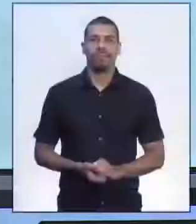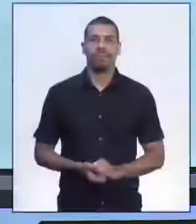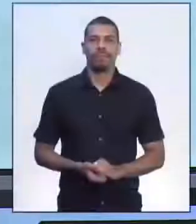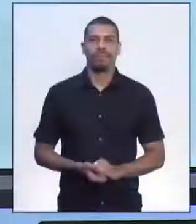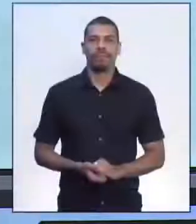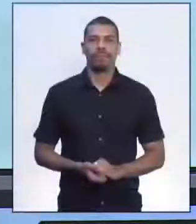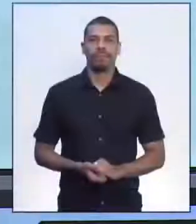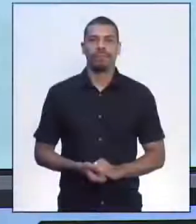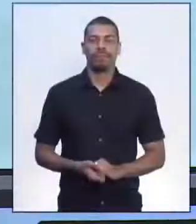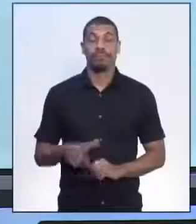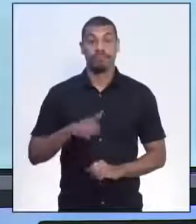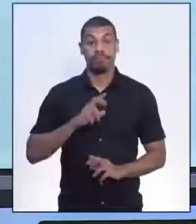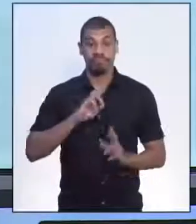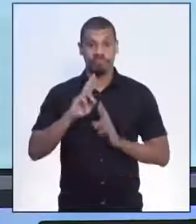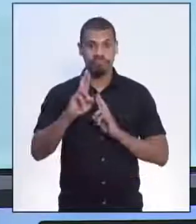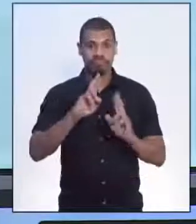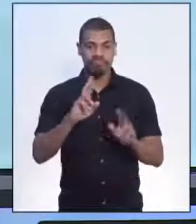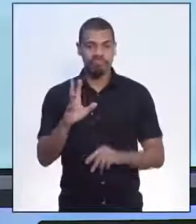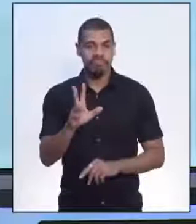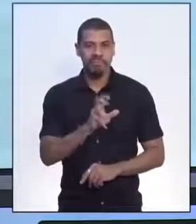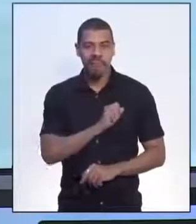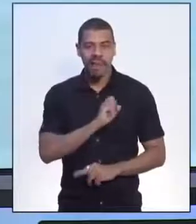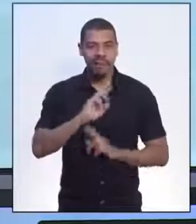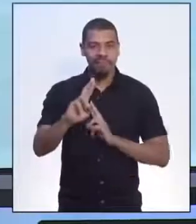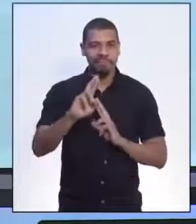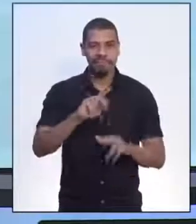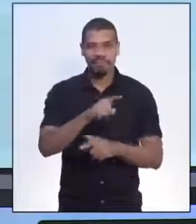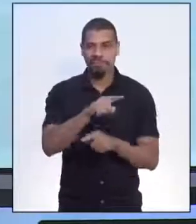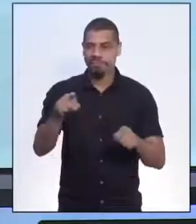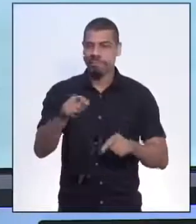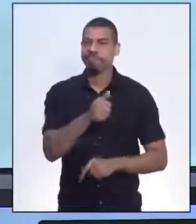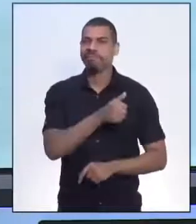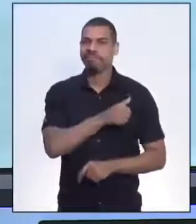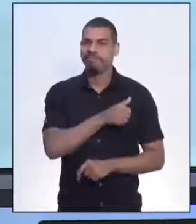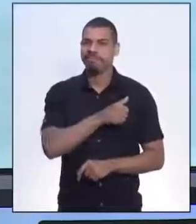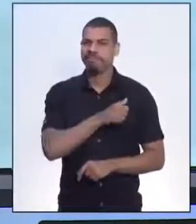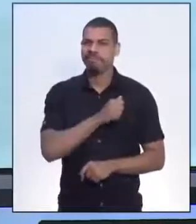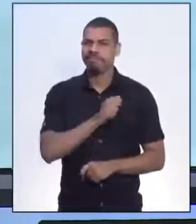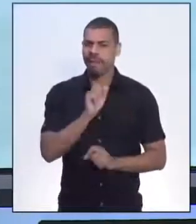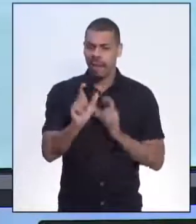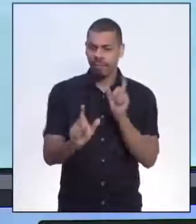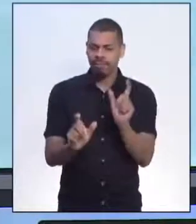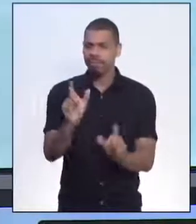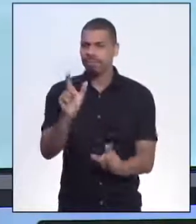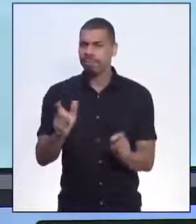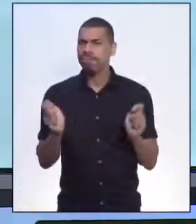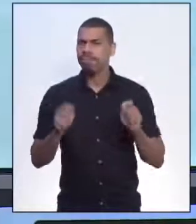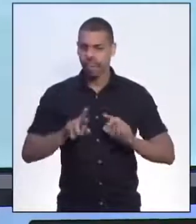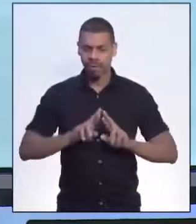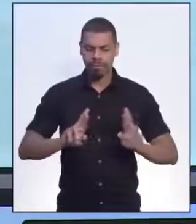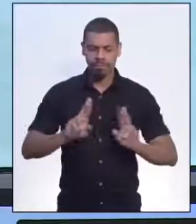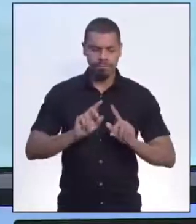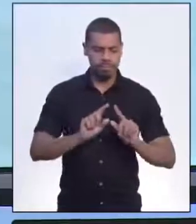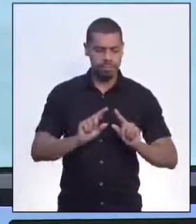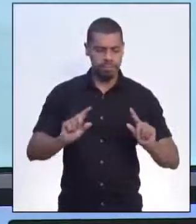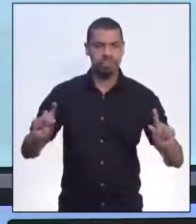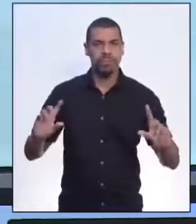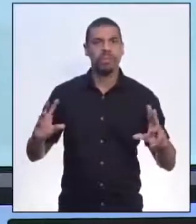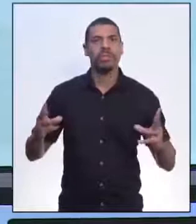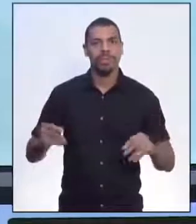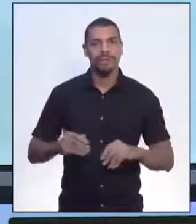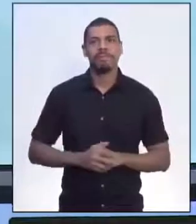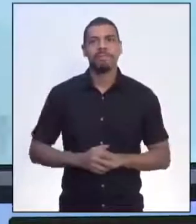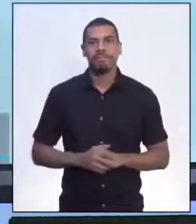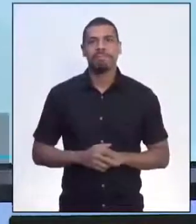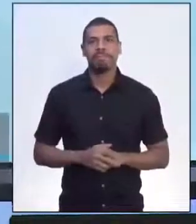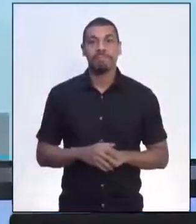I amazed your answers. Eu amei a resposta de vocês. Tem gente ali que já está dando uma resposta completa, né? Está aumentando o número